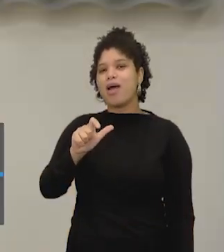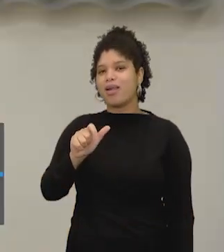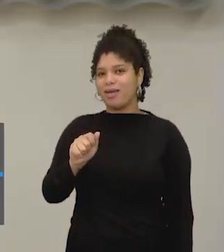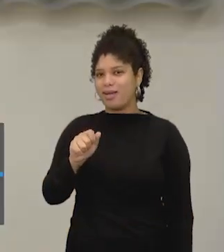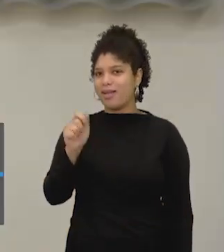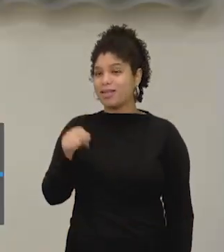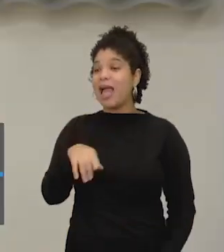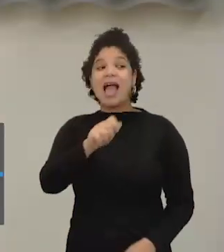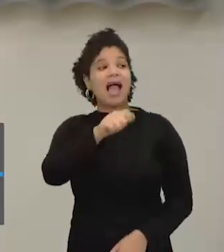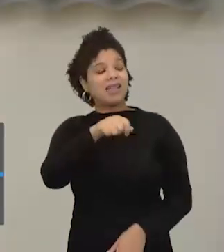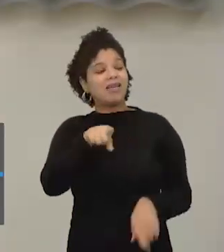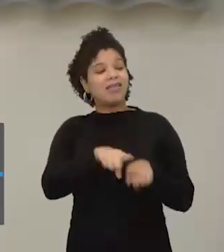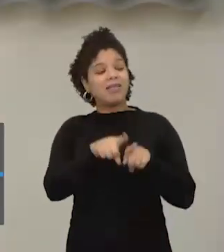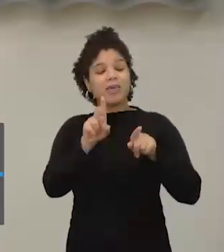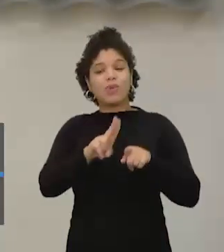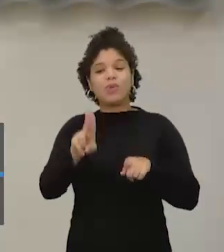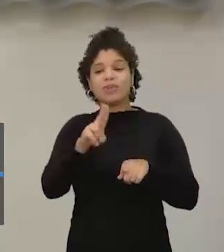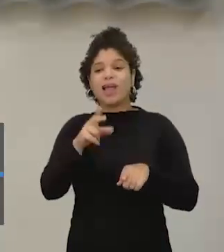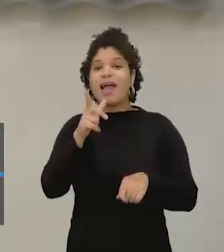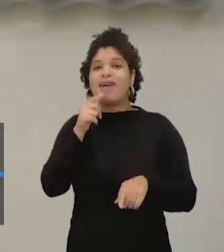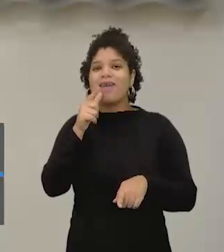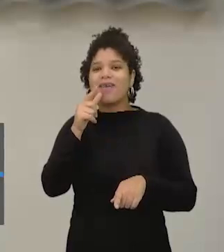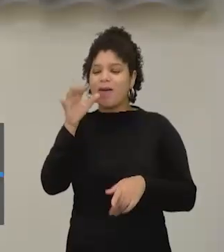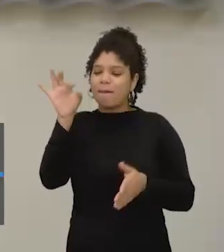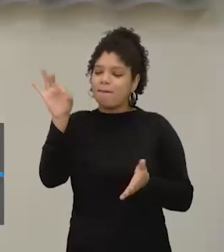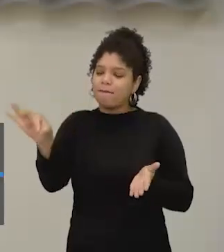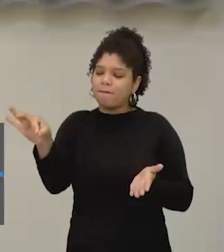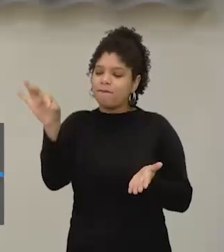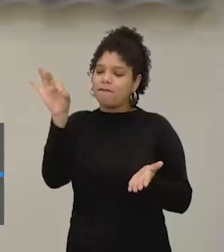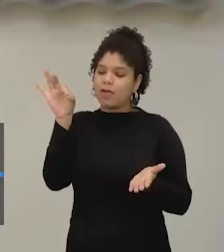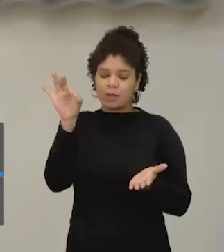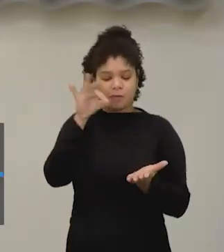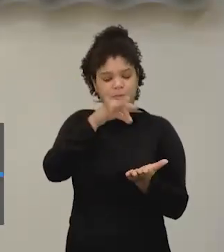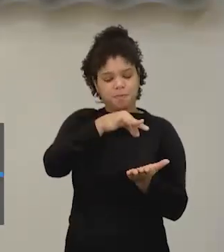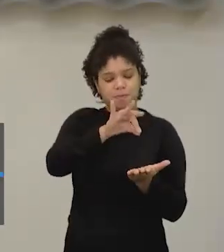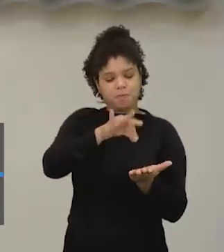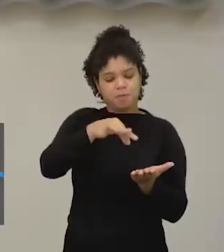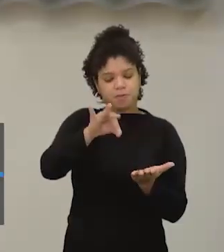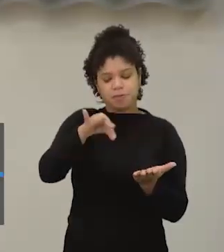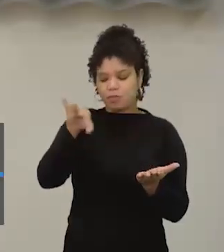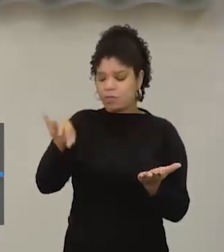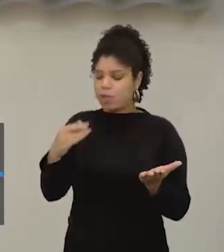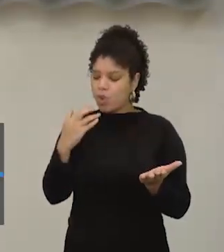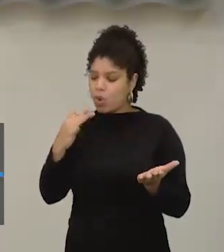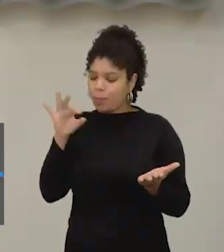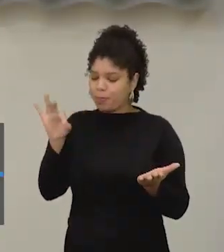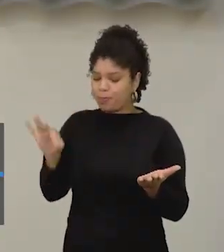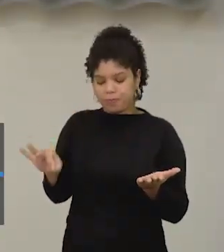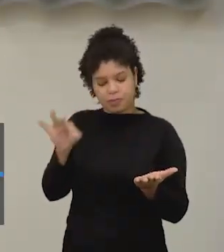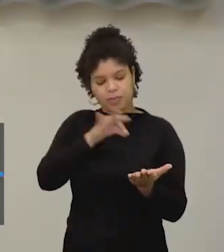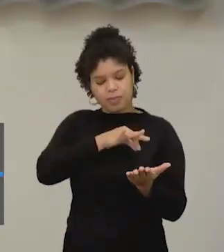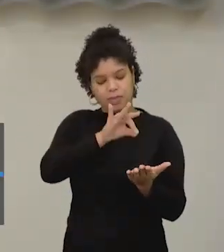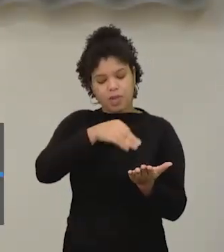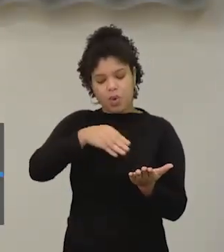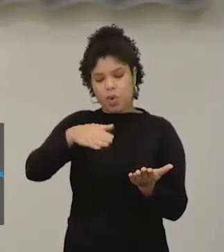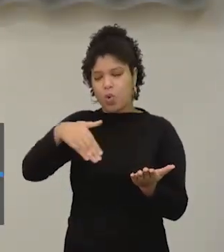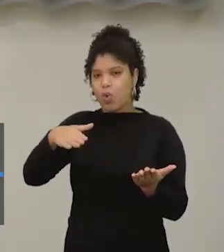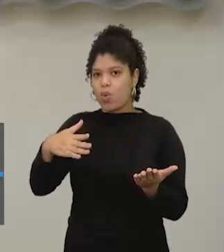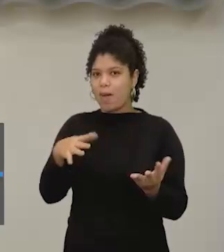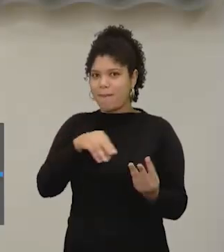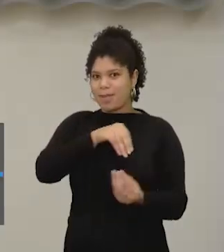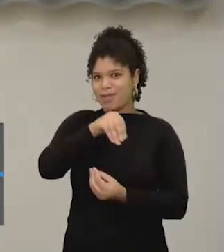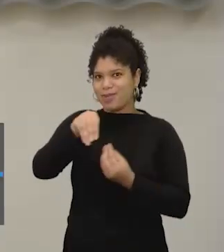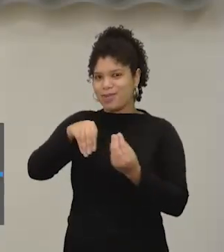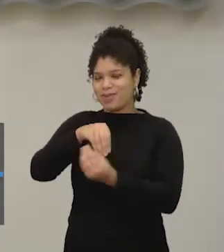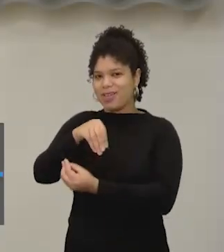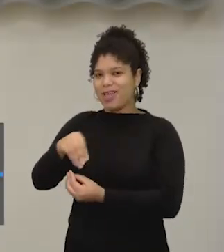com água, aí você fica aquele verde meio avermelhado, ou um azul mesmo, meio esverdeado, e é muito fácil de